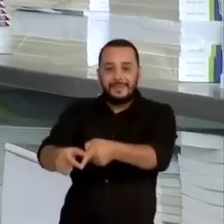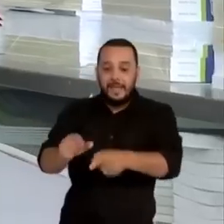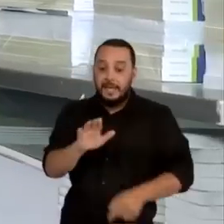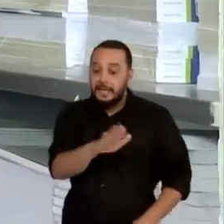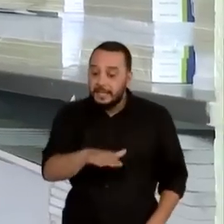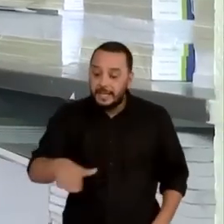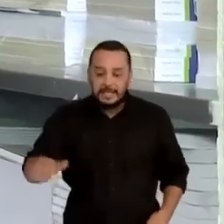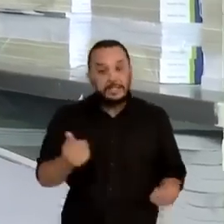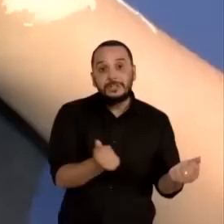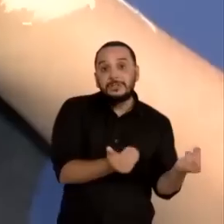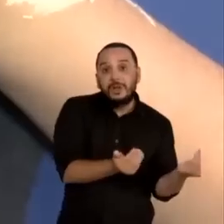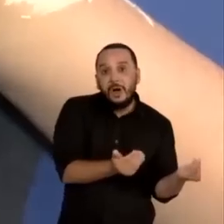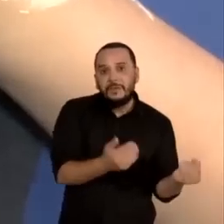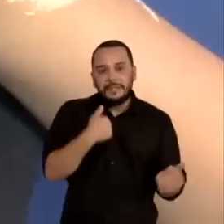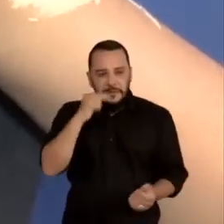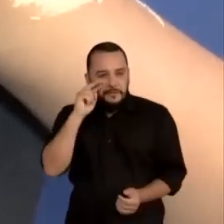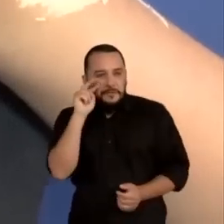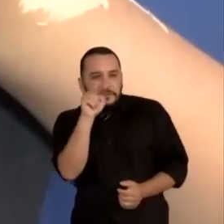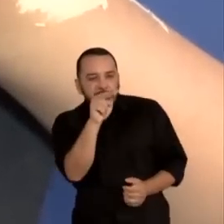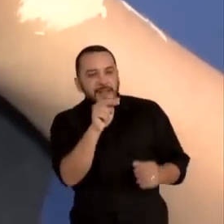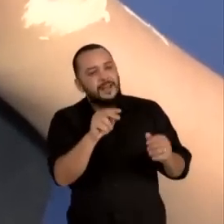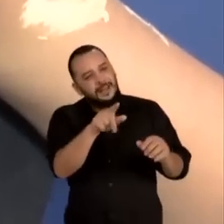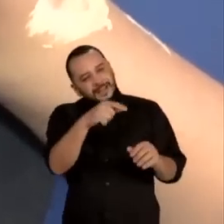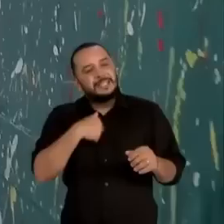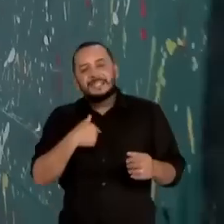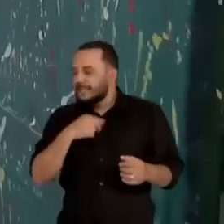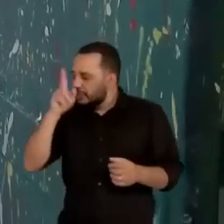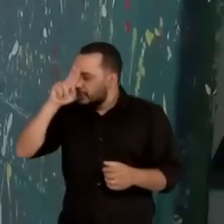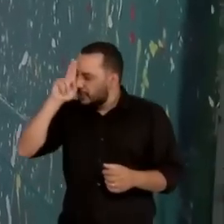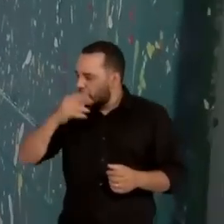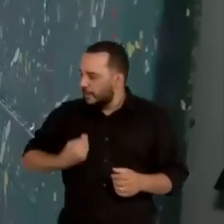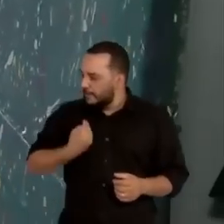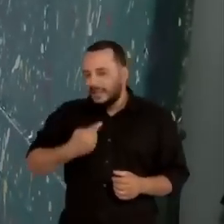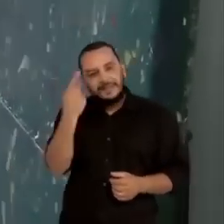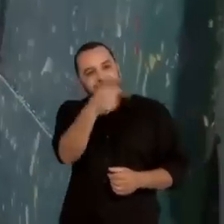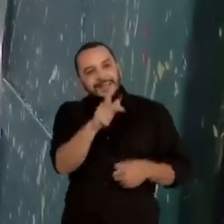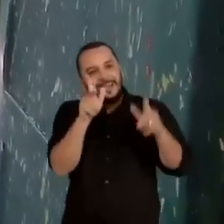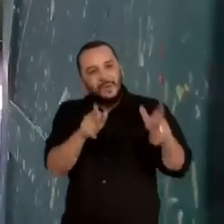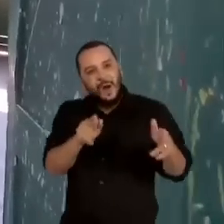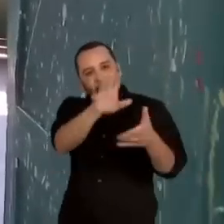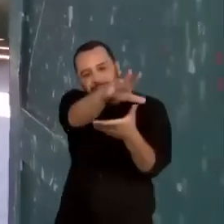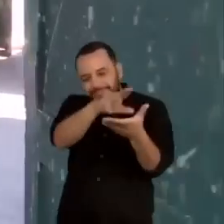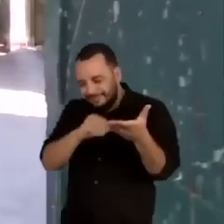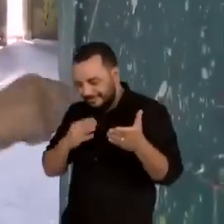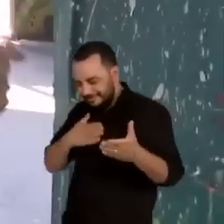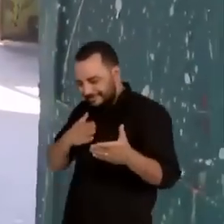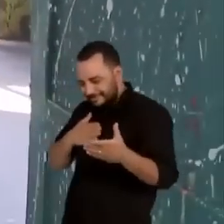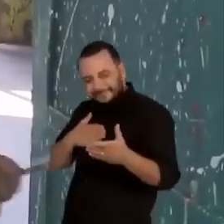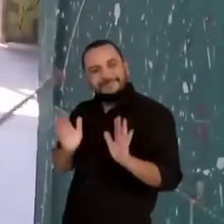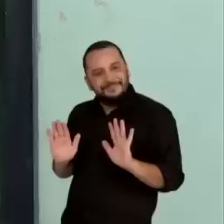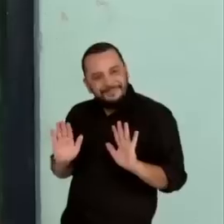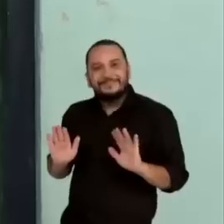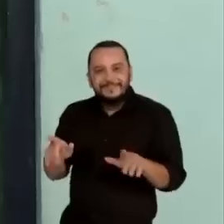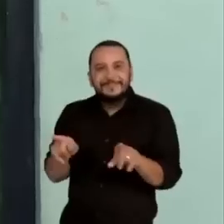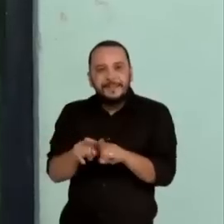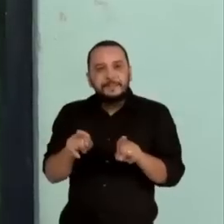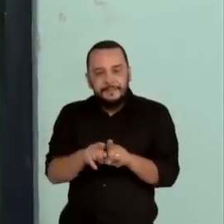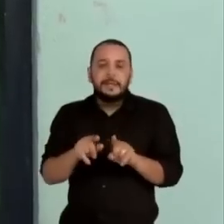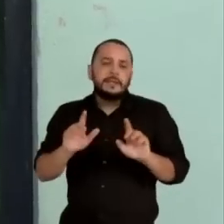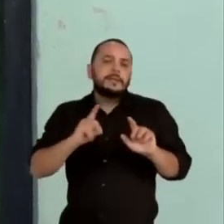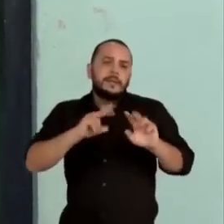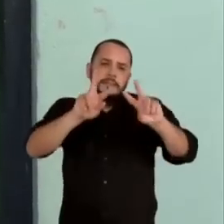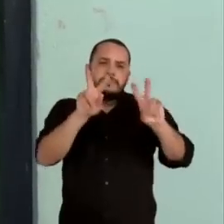nos pintores consagrados histórias de vida parecidas e, através da arte, abordam problemas do dia a dia. A gente